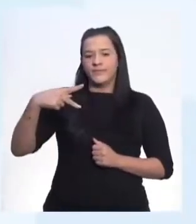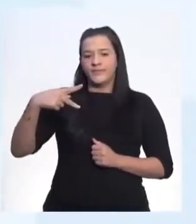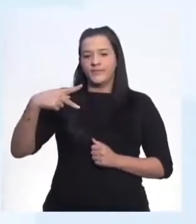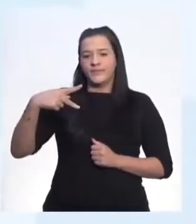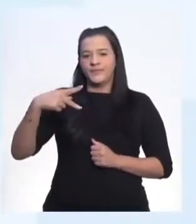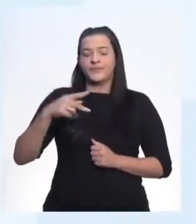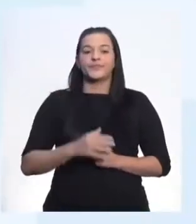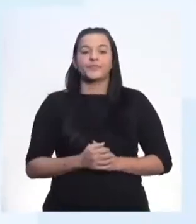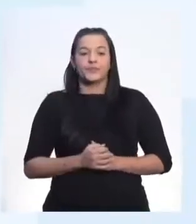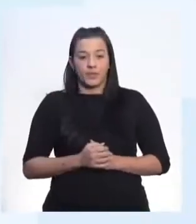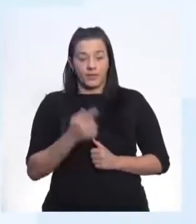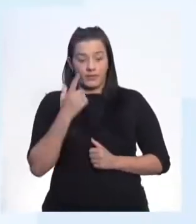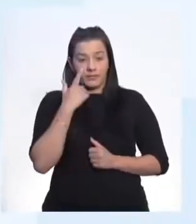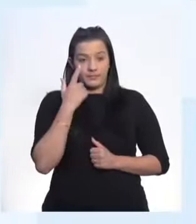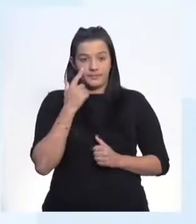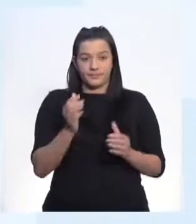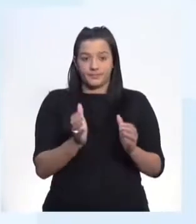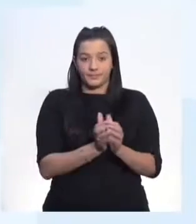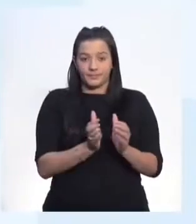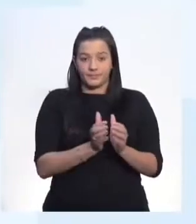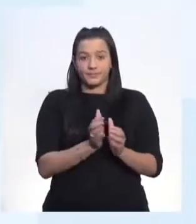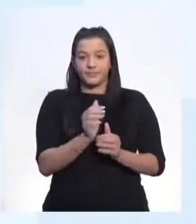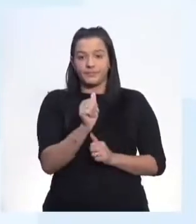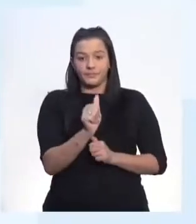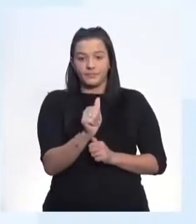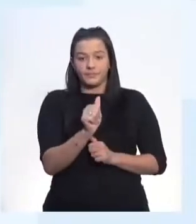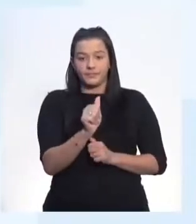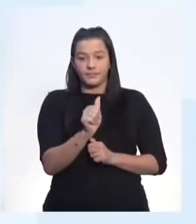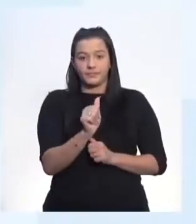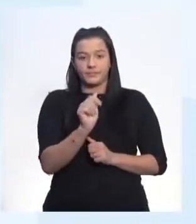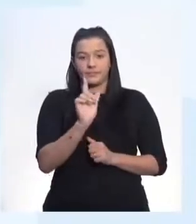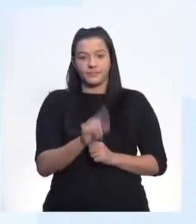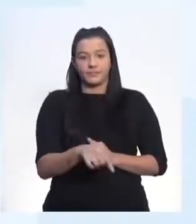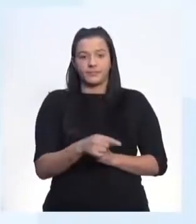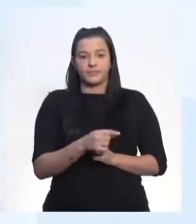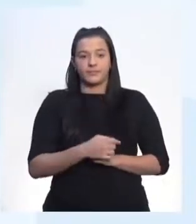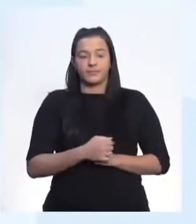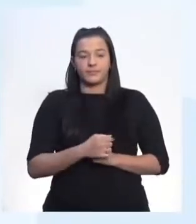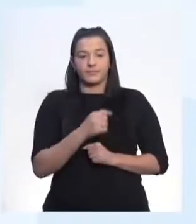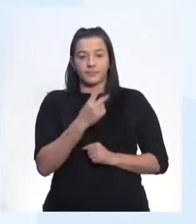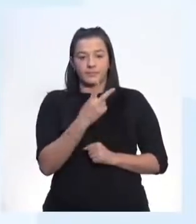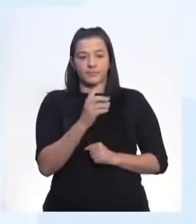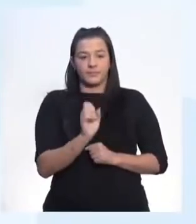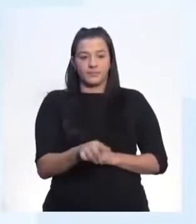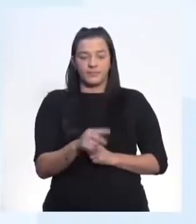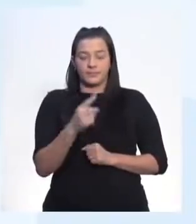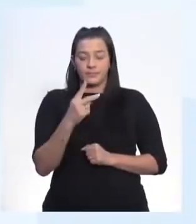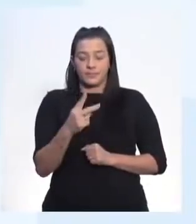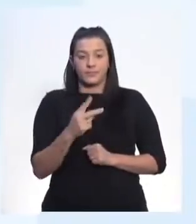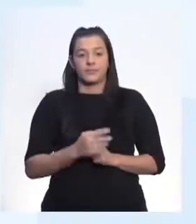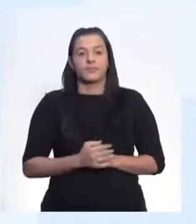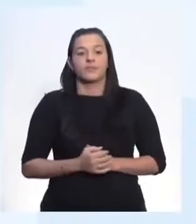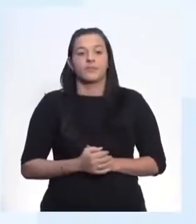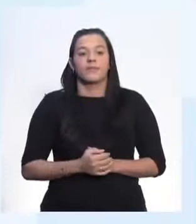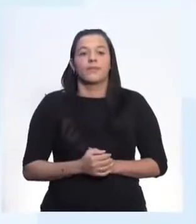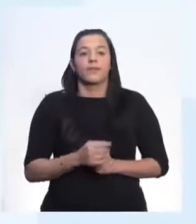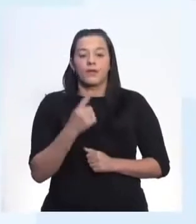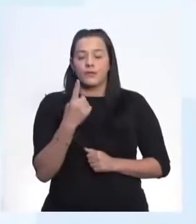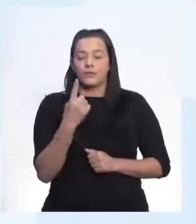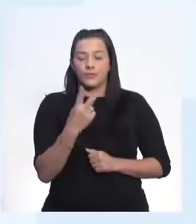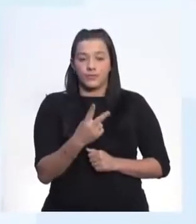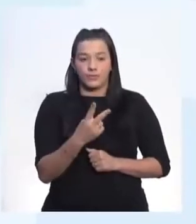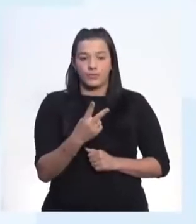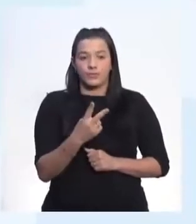a combinação de 12 de 2 em 2. Usando a fórmula